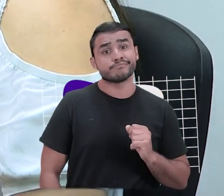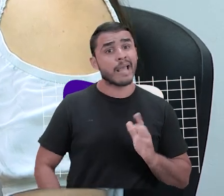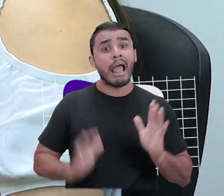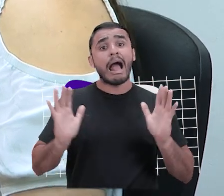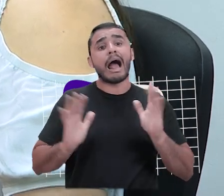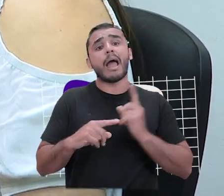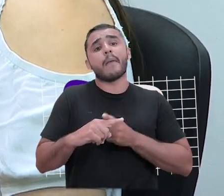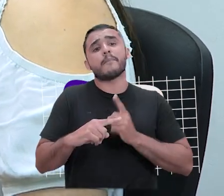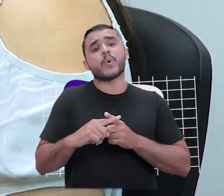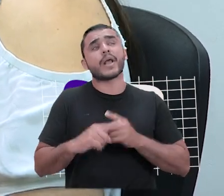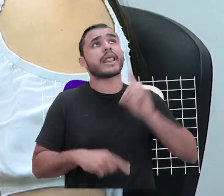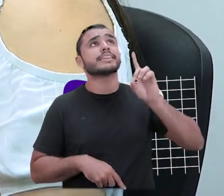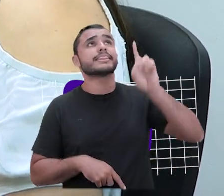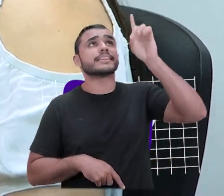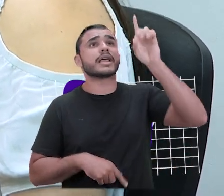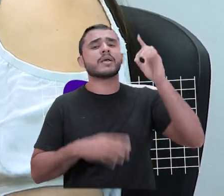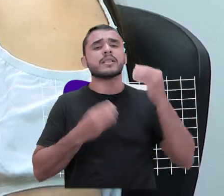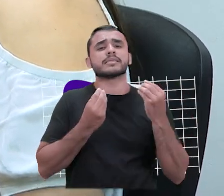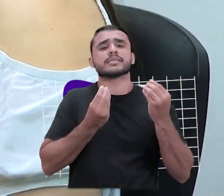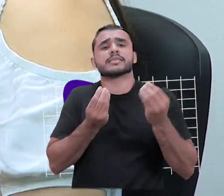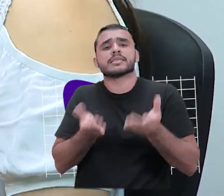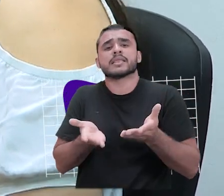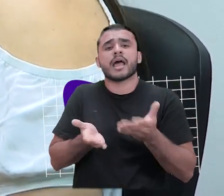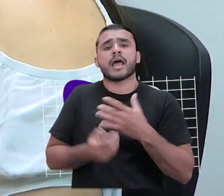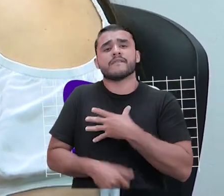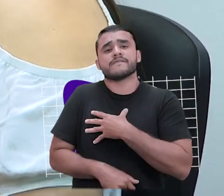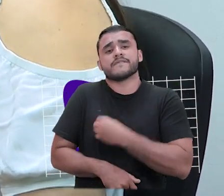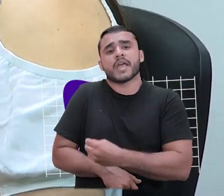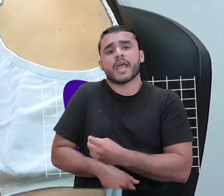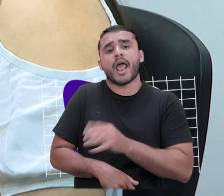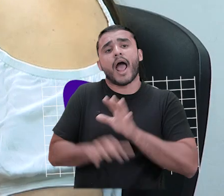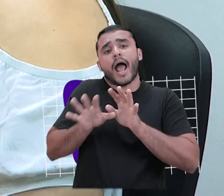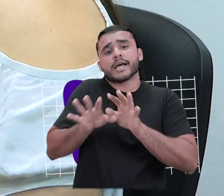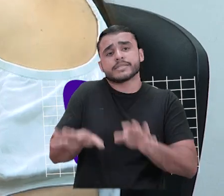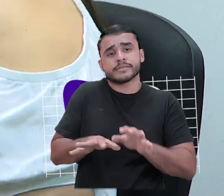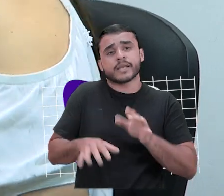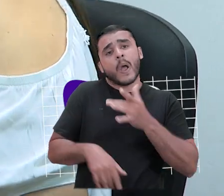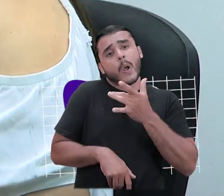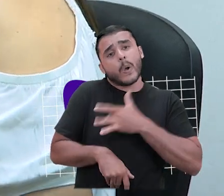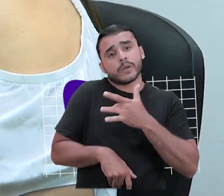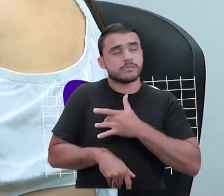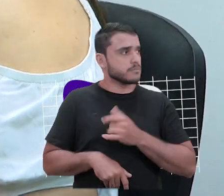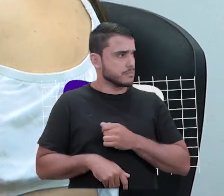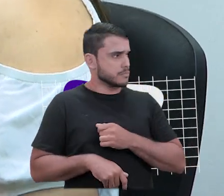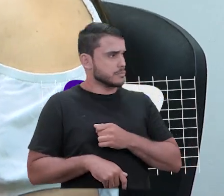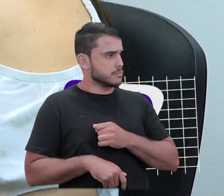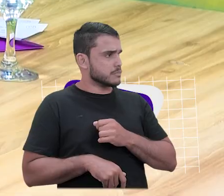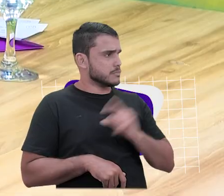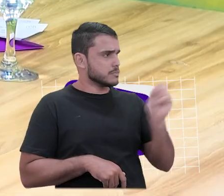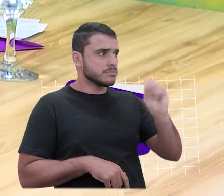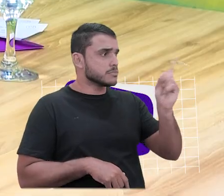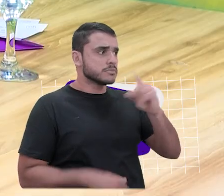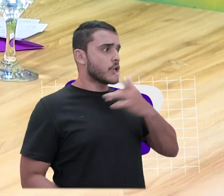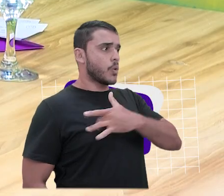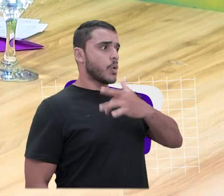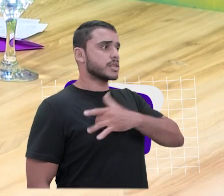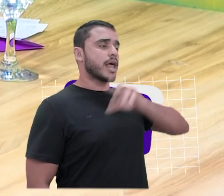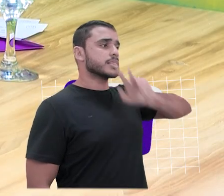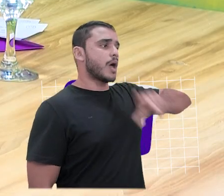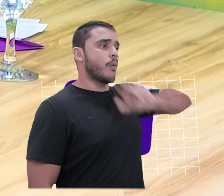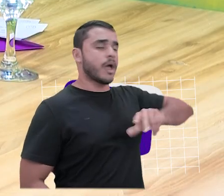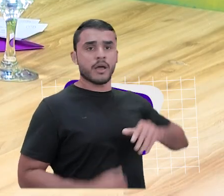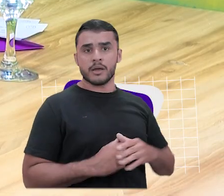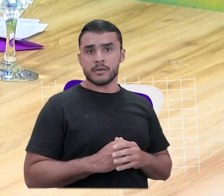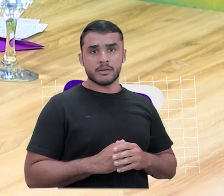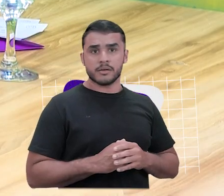Deus... vai, você coloca Deus no meio. Né? Aí eu fico pensando assim, aí tá tudo certo, eu tudo adoro